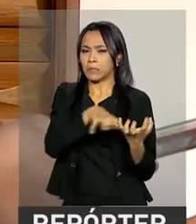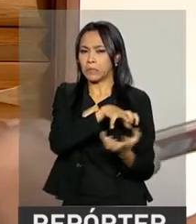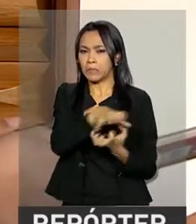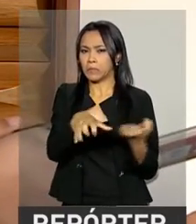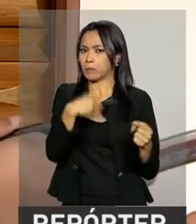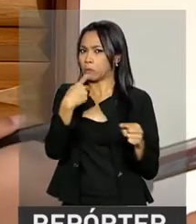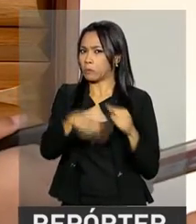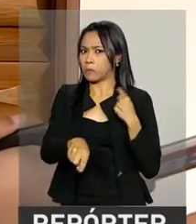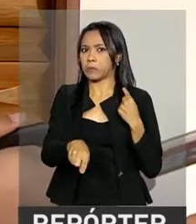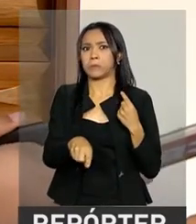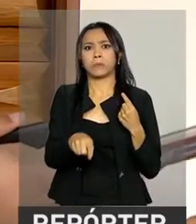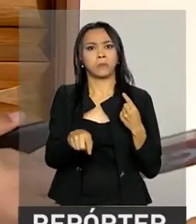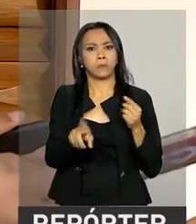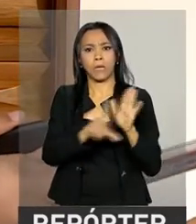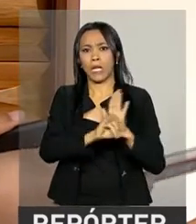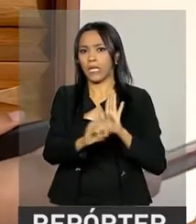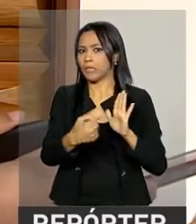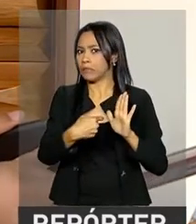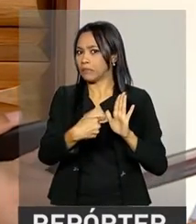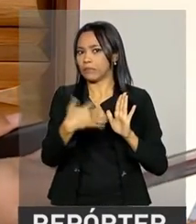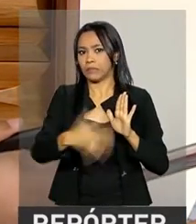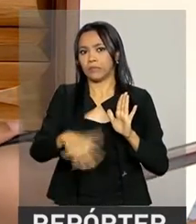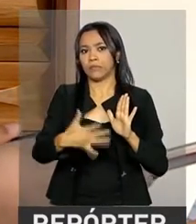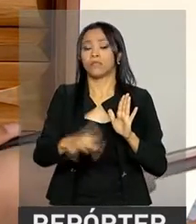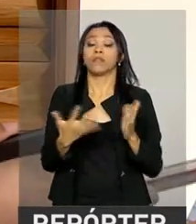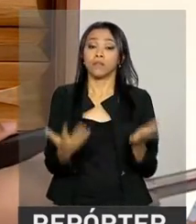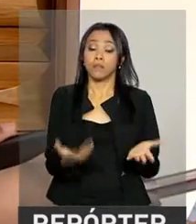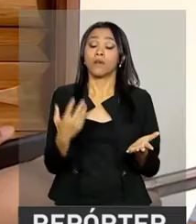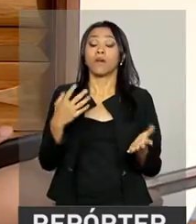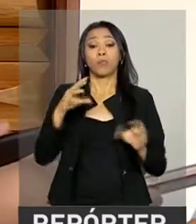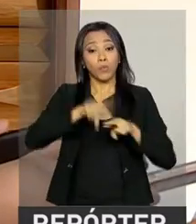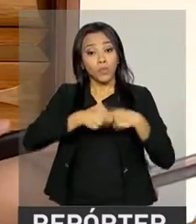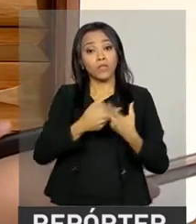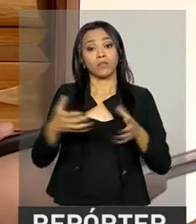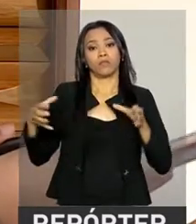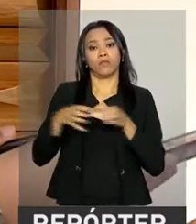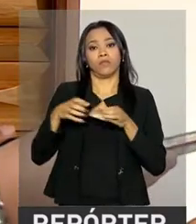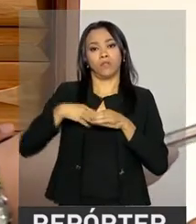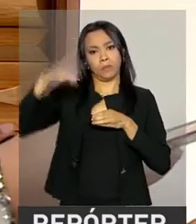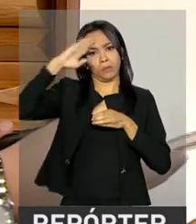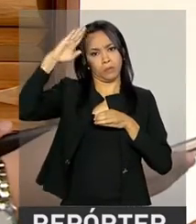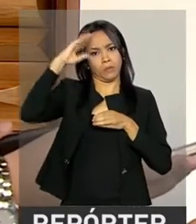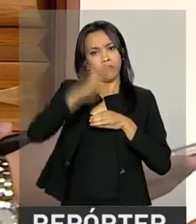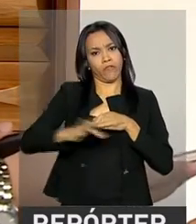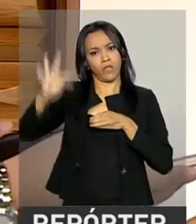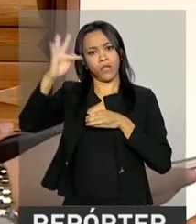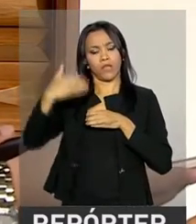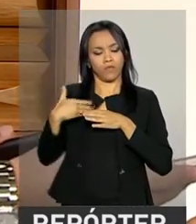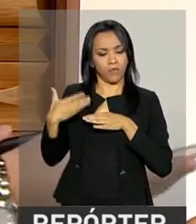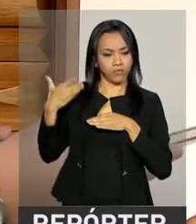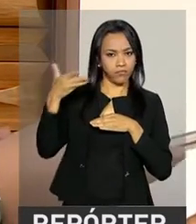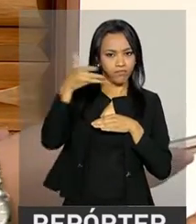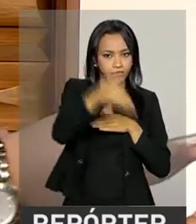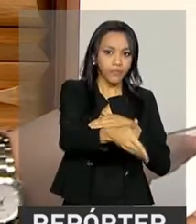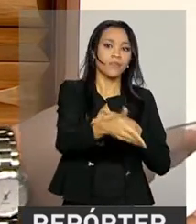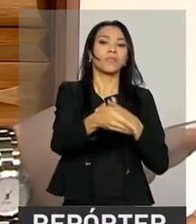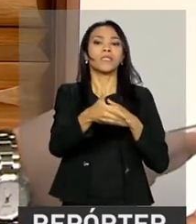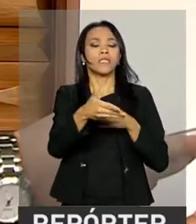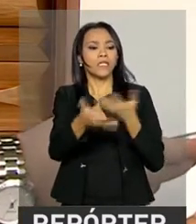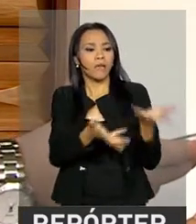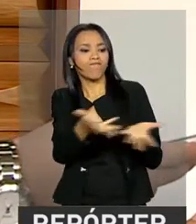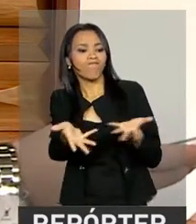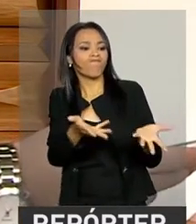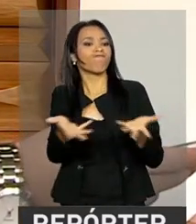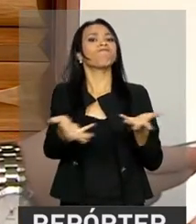paralisação e nesse quadro as forças armadas foram empregadas e estão obtendo com o resultado